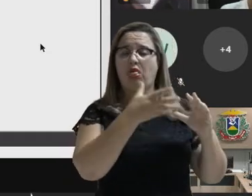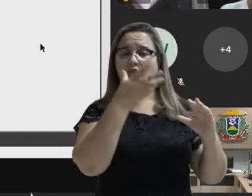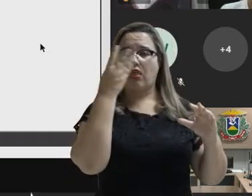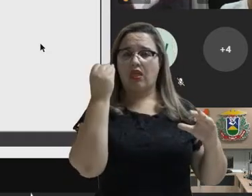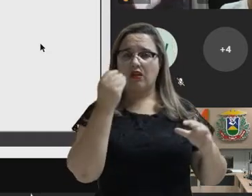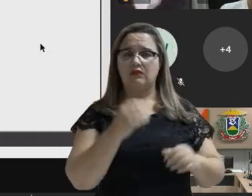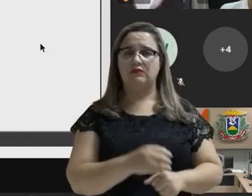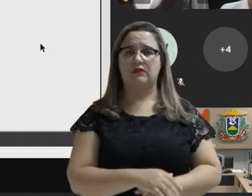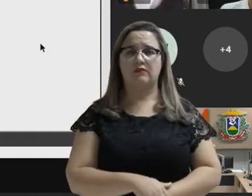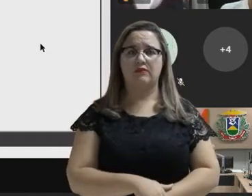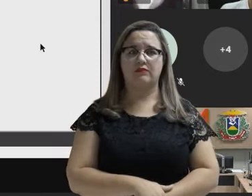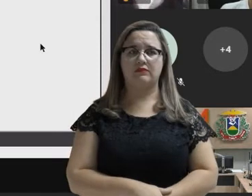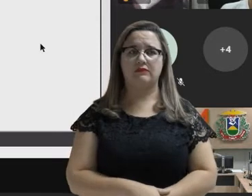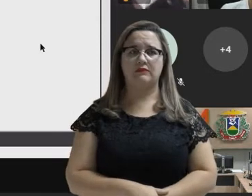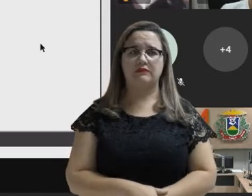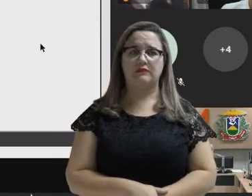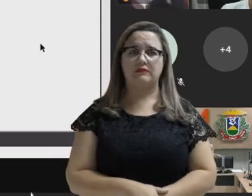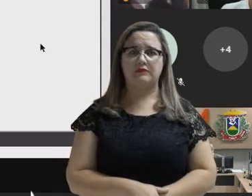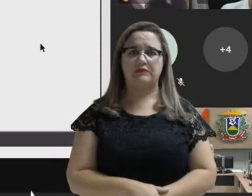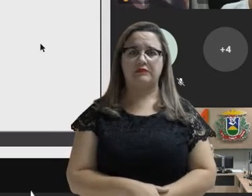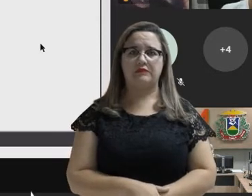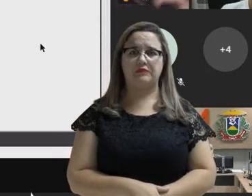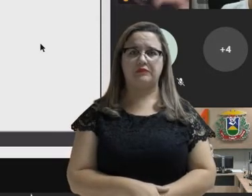Continua, por favor.